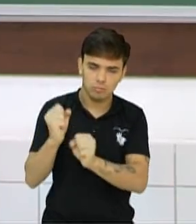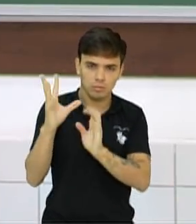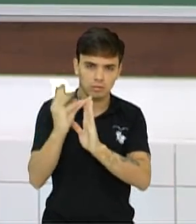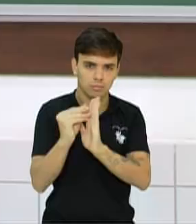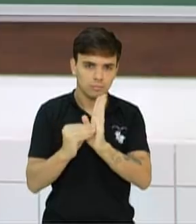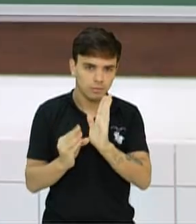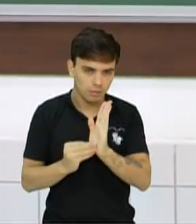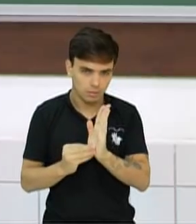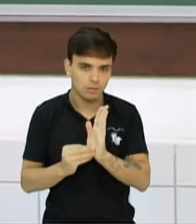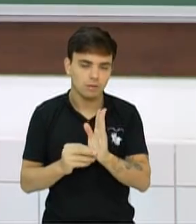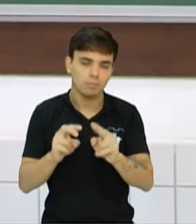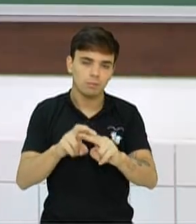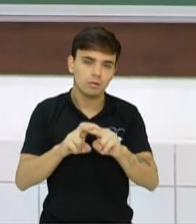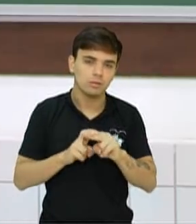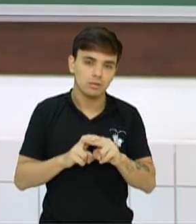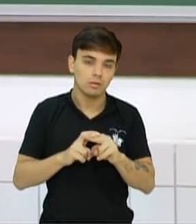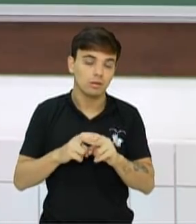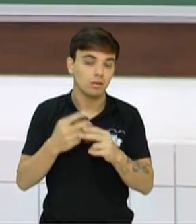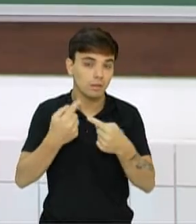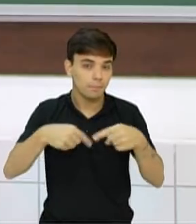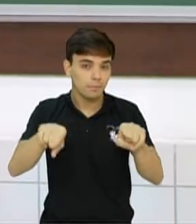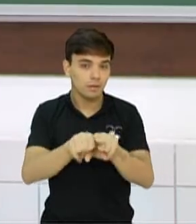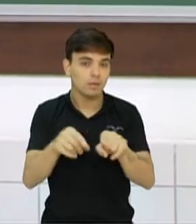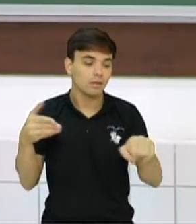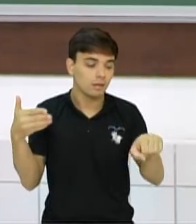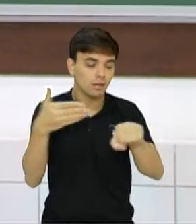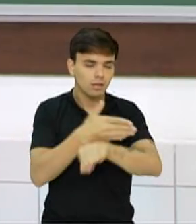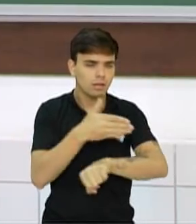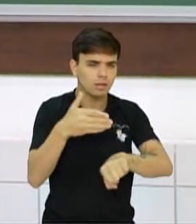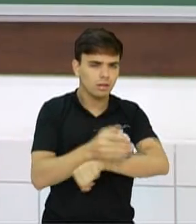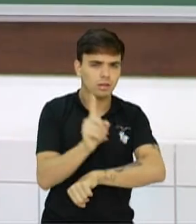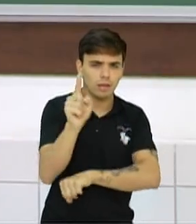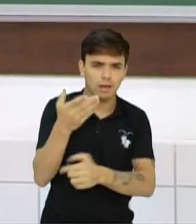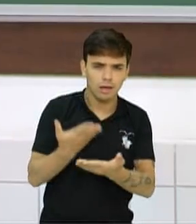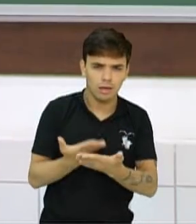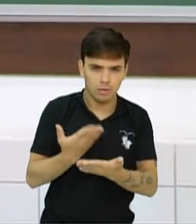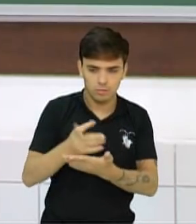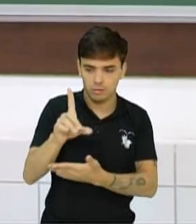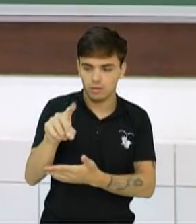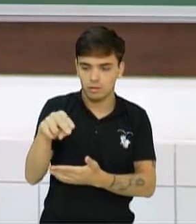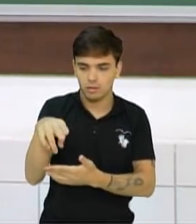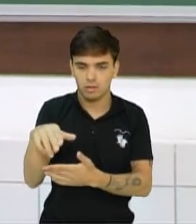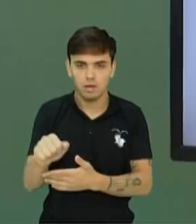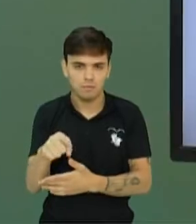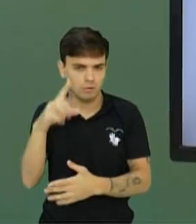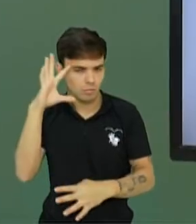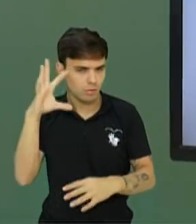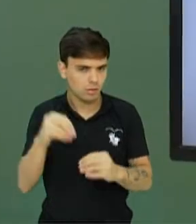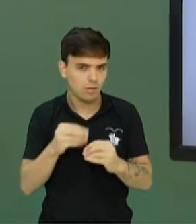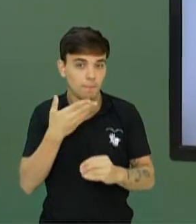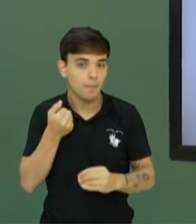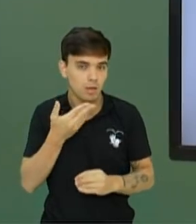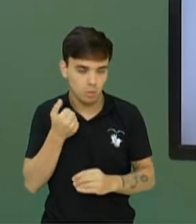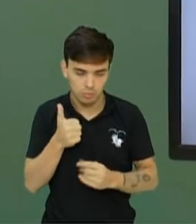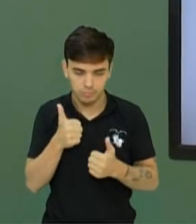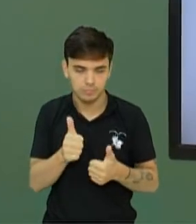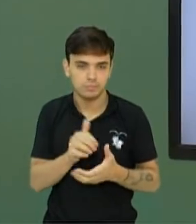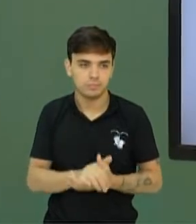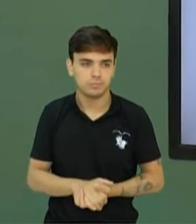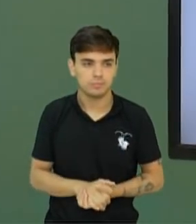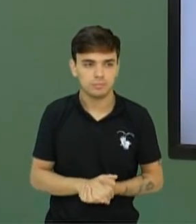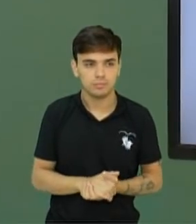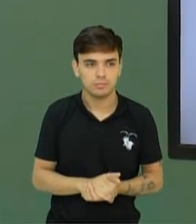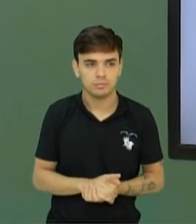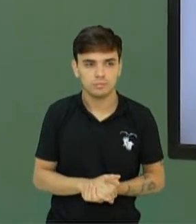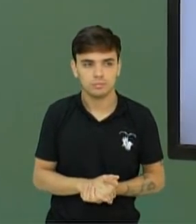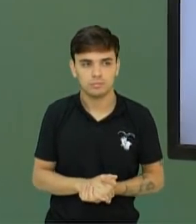conteúdo. Por isso eu repito, vão lá na aula de DNA que vocês vão entender um pouquinho melhor isso. Isso aqui é um passo adiante. Eu